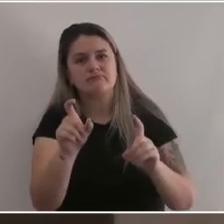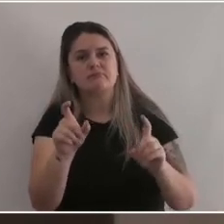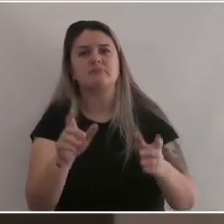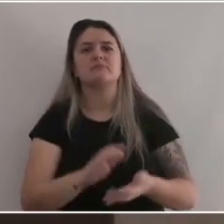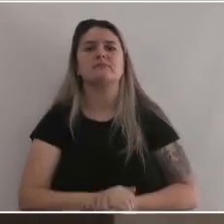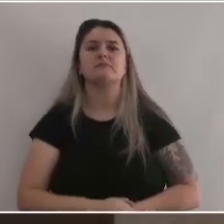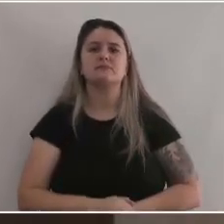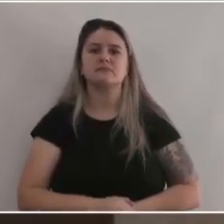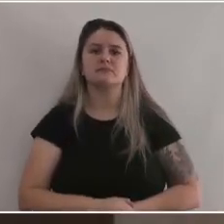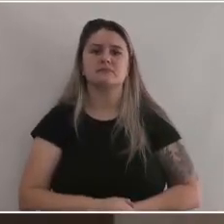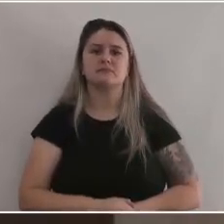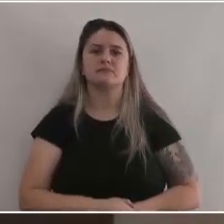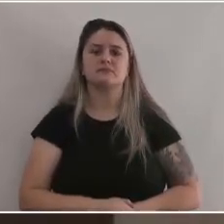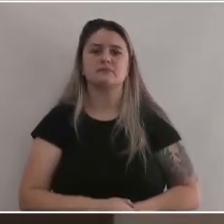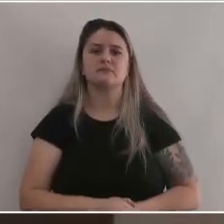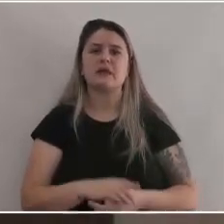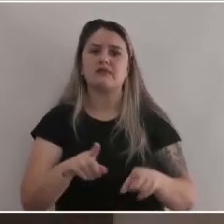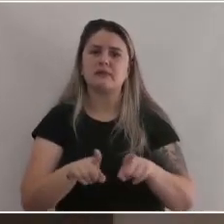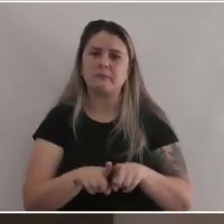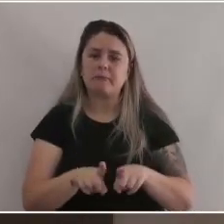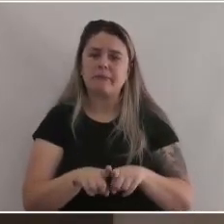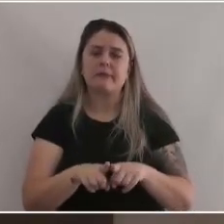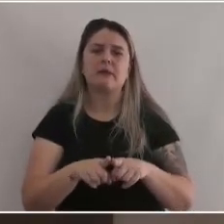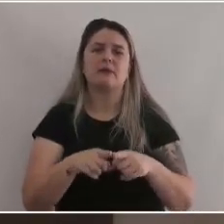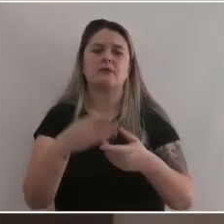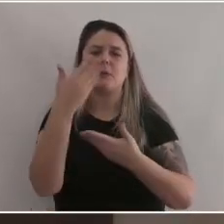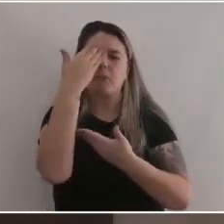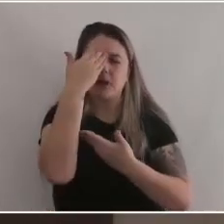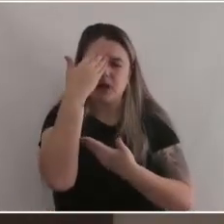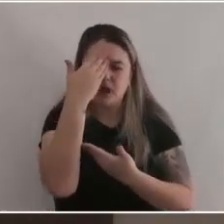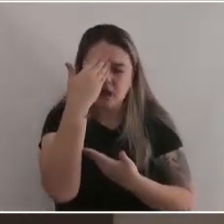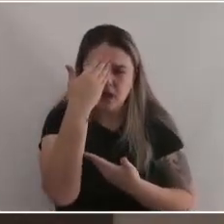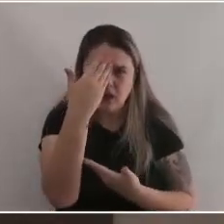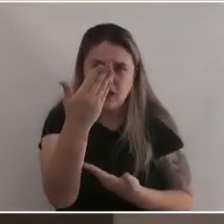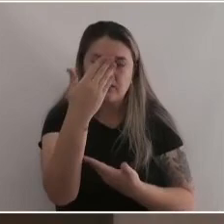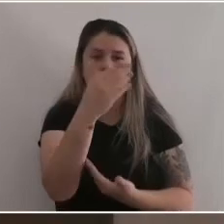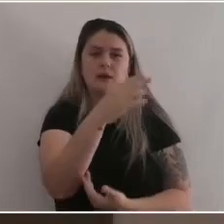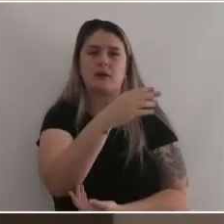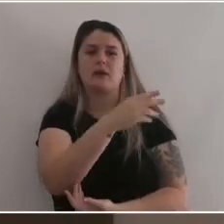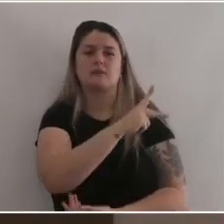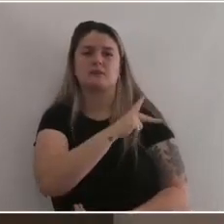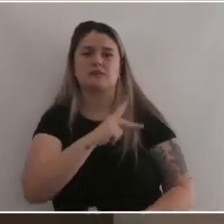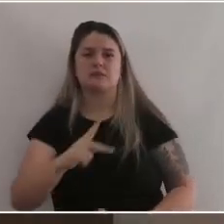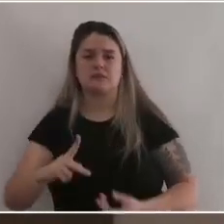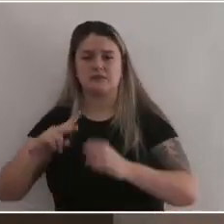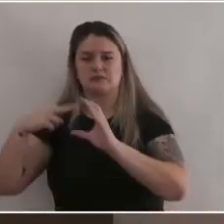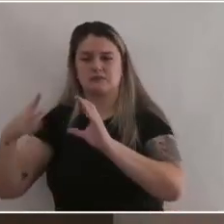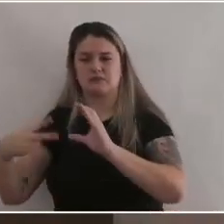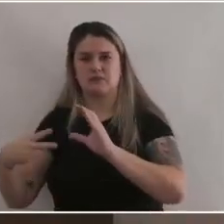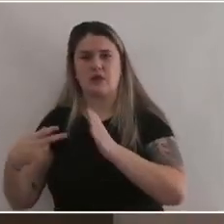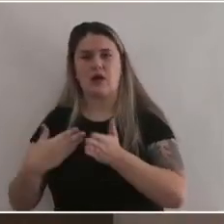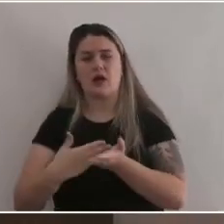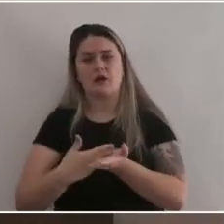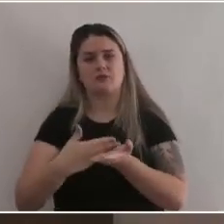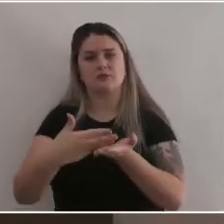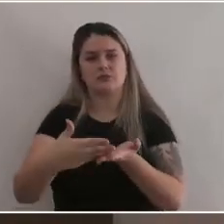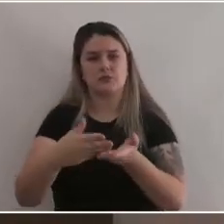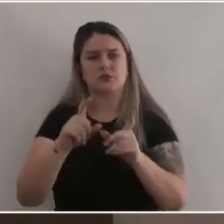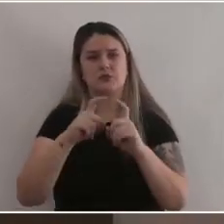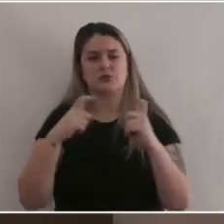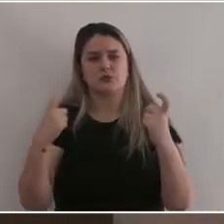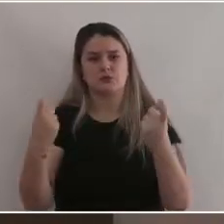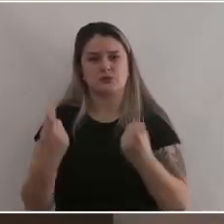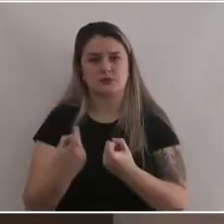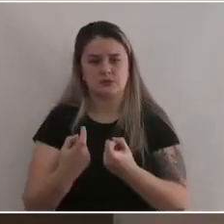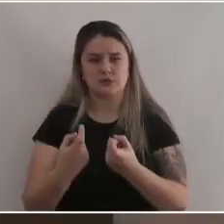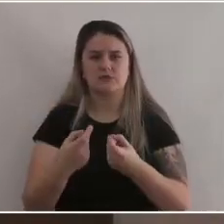via internet. Enfim, o nosso muito obrigado ao presidente da Câmara por fazer a cessão do espaço